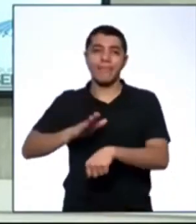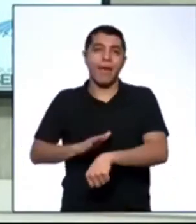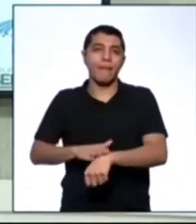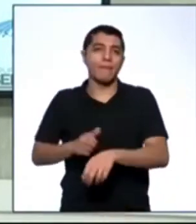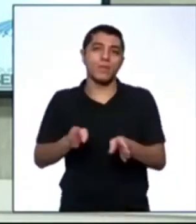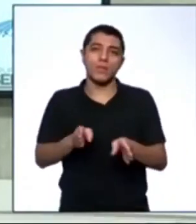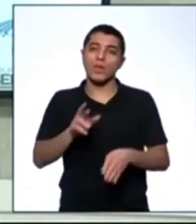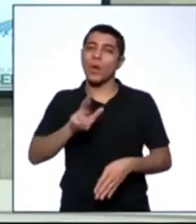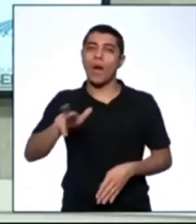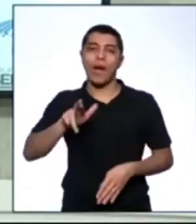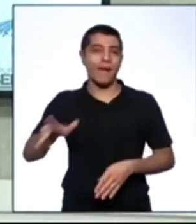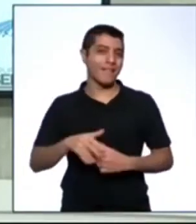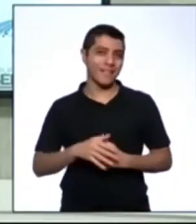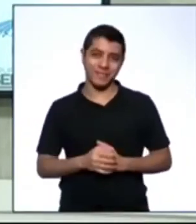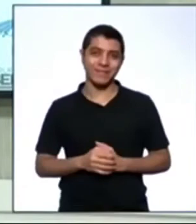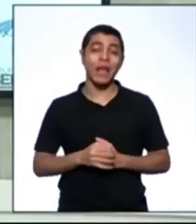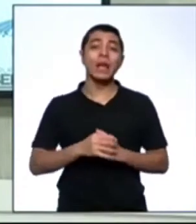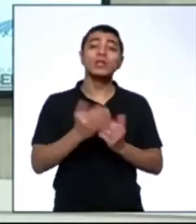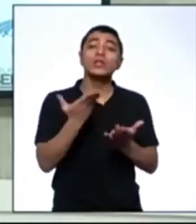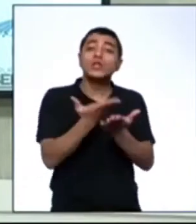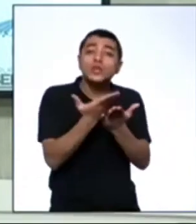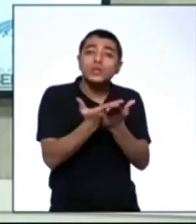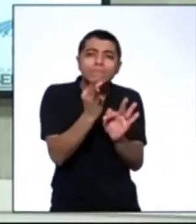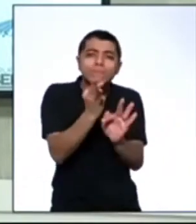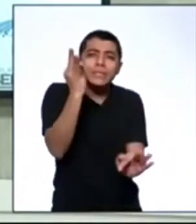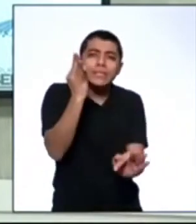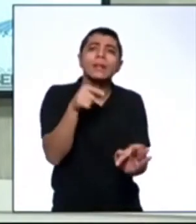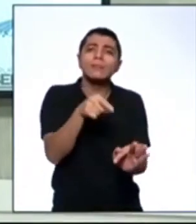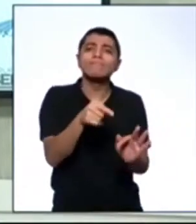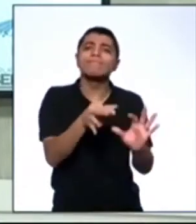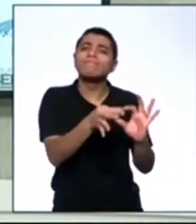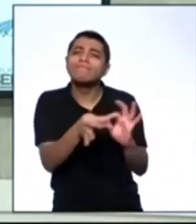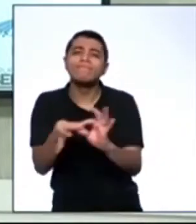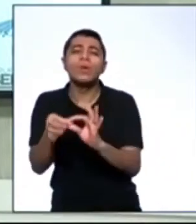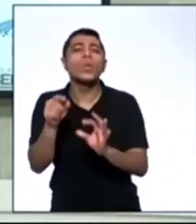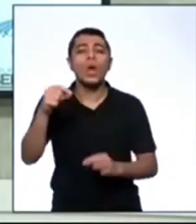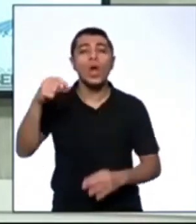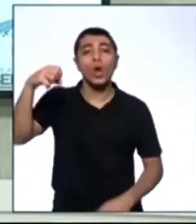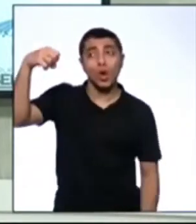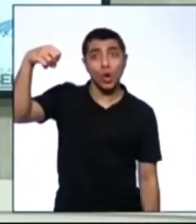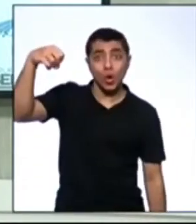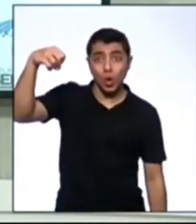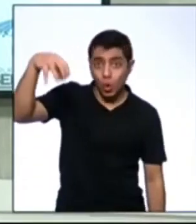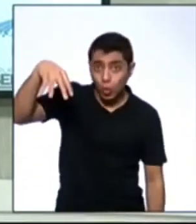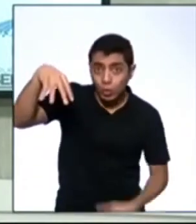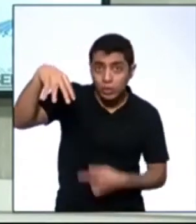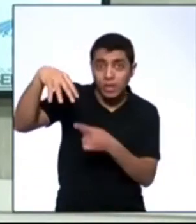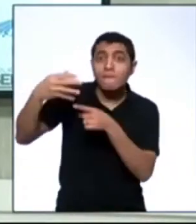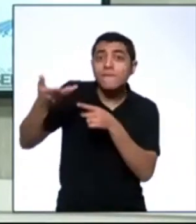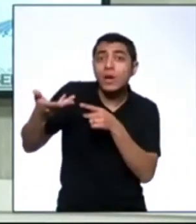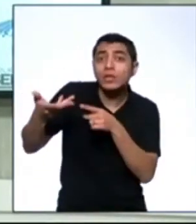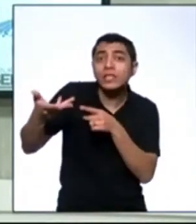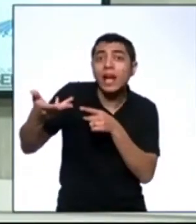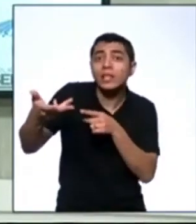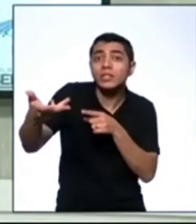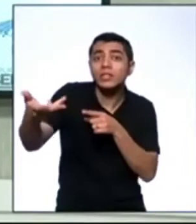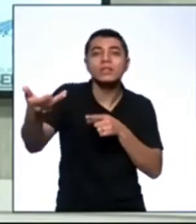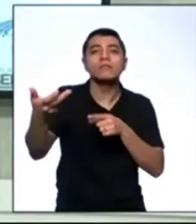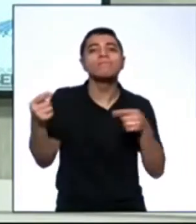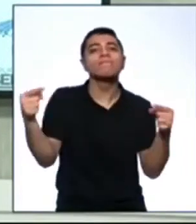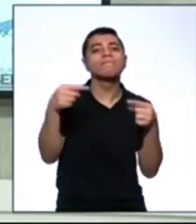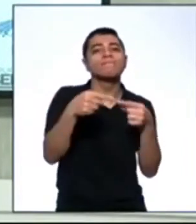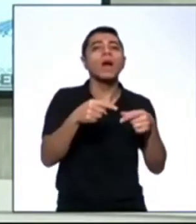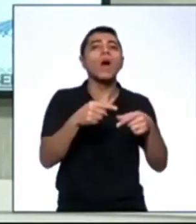o ano-luz associa a velocidade da luz com o tempo de um ano. Essa associação